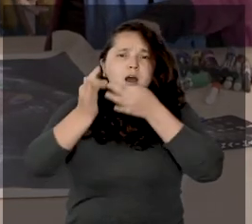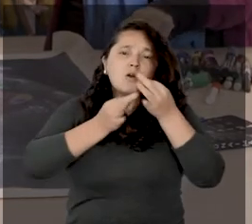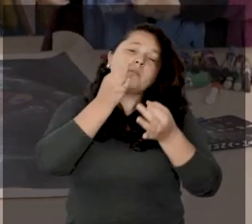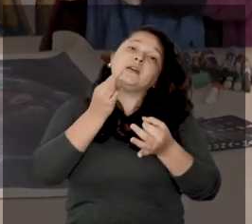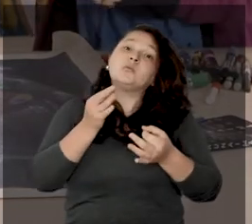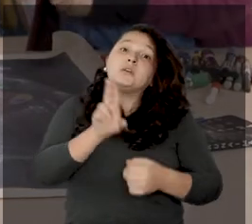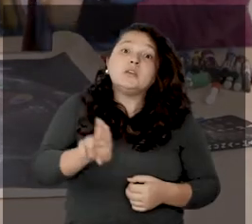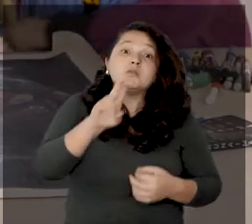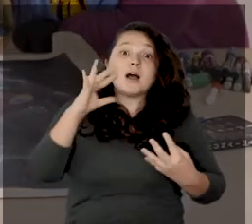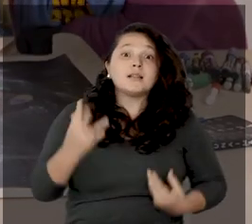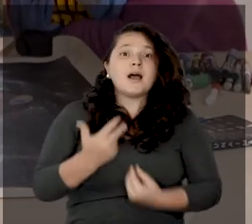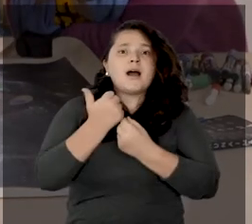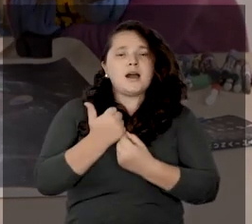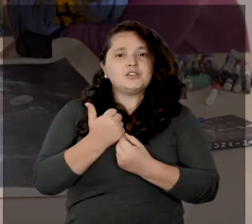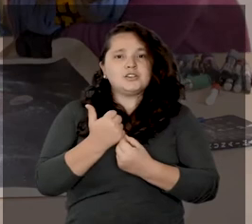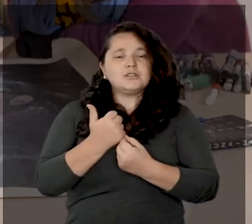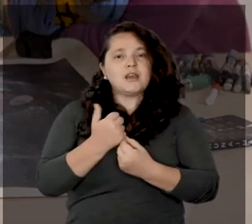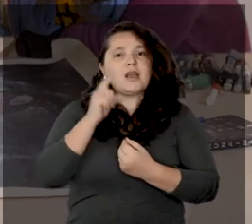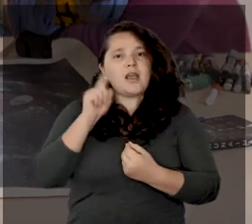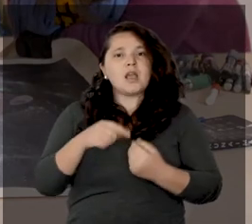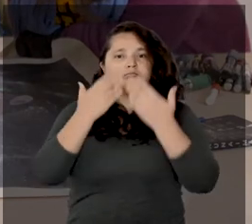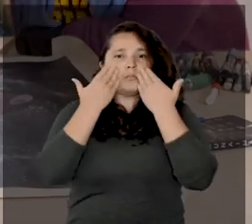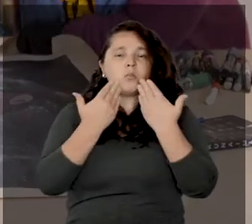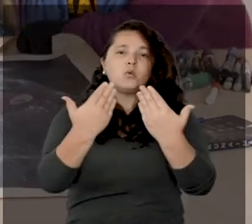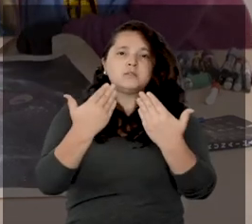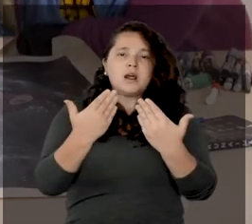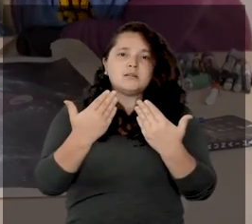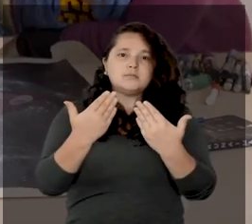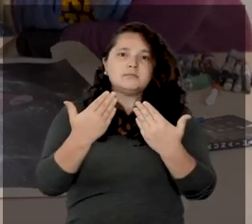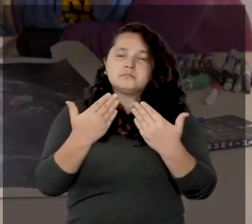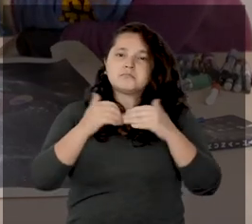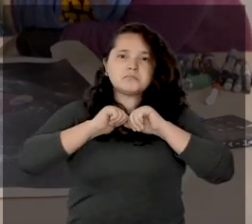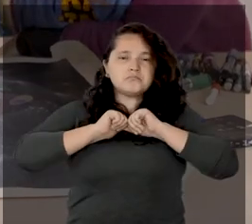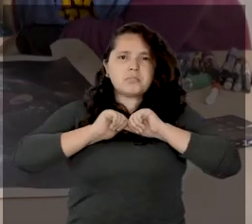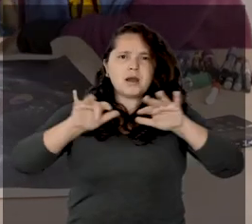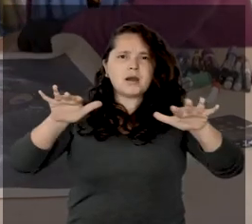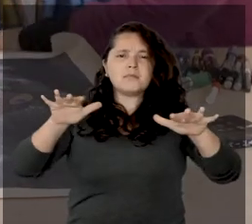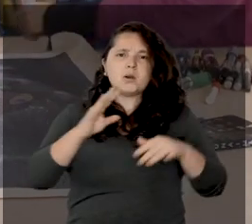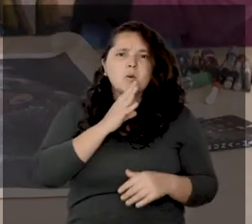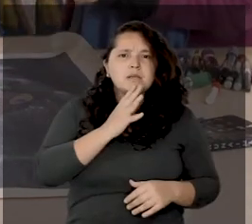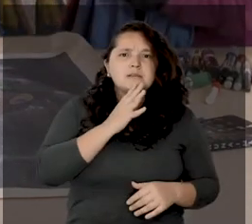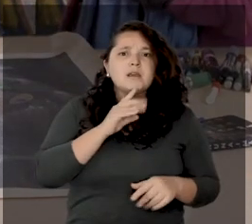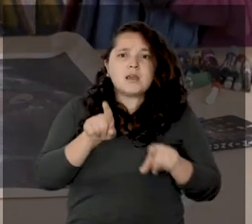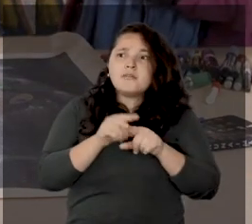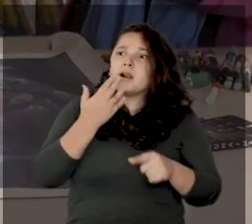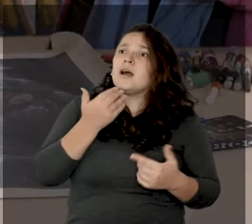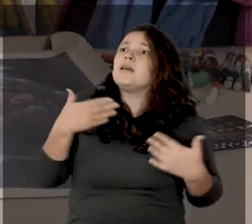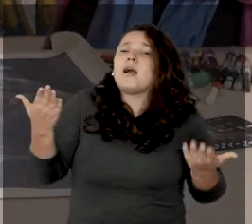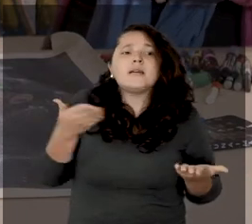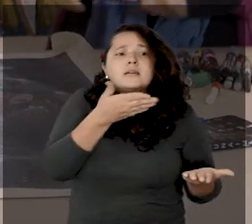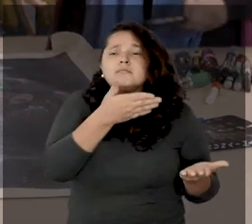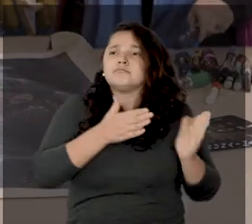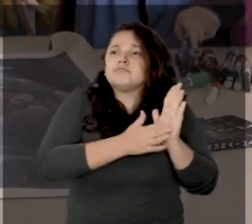plataforma de evidenciar, né, de colocar isso público e de cobrar criticidade em relação a isso.